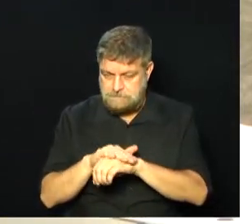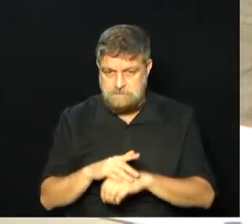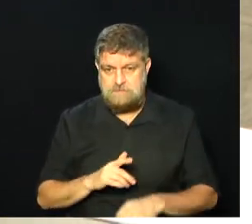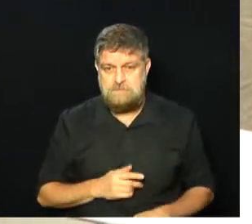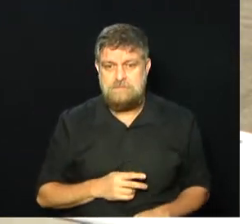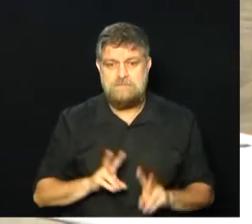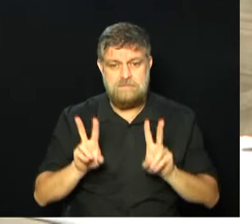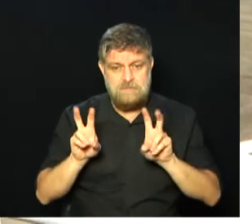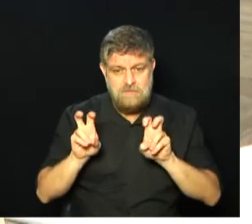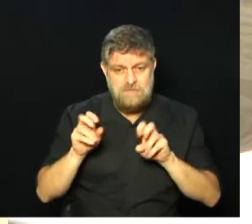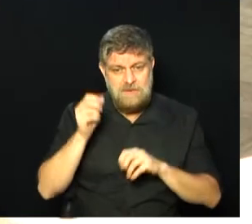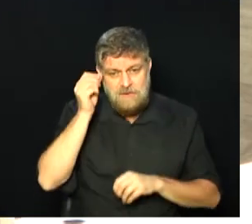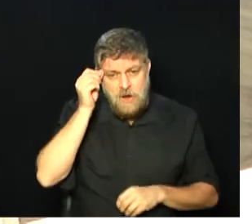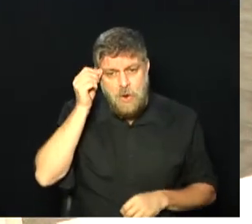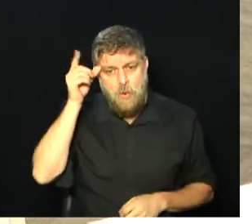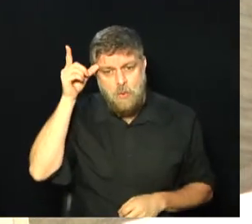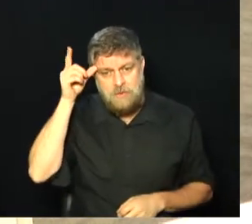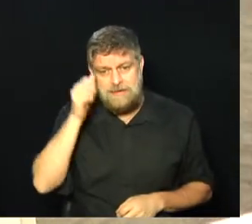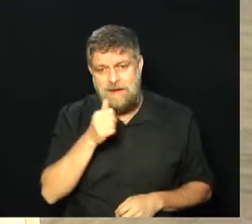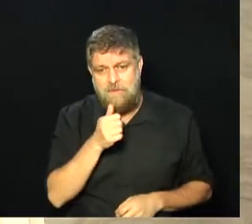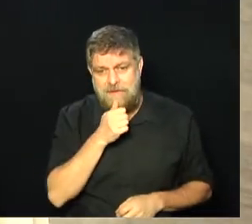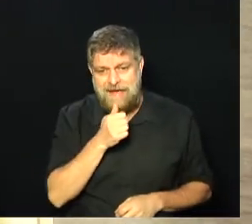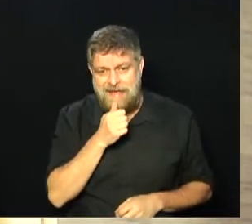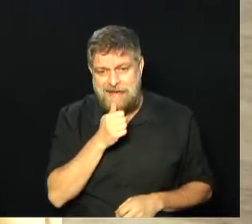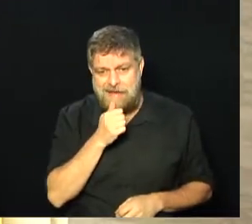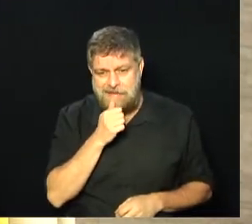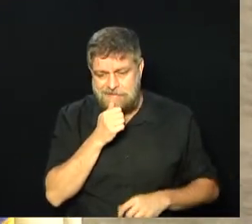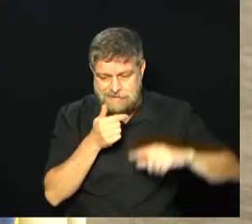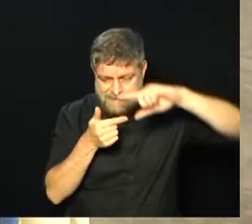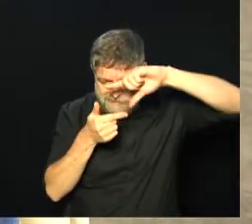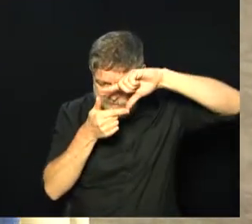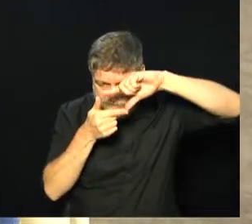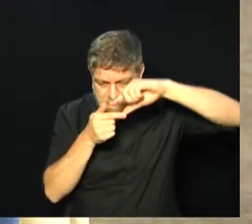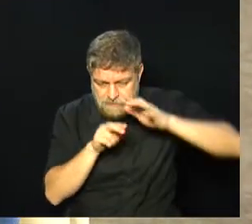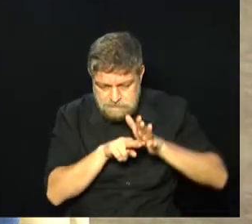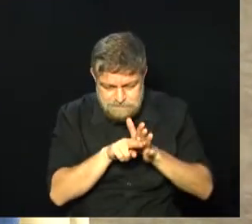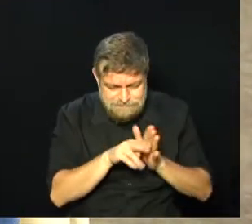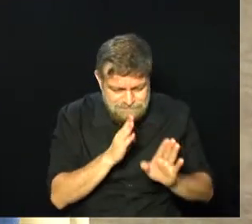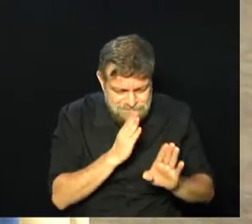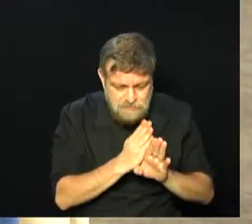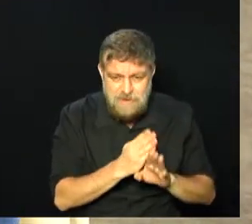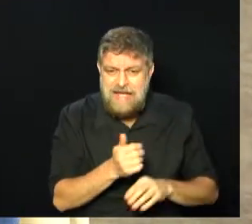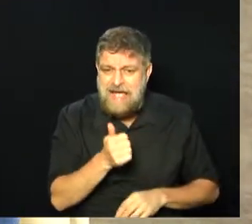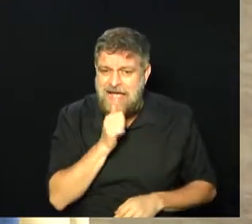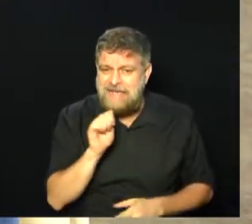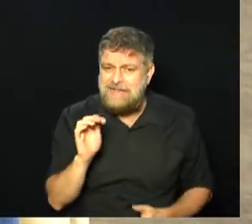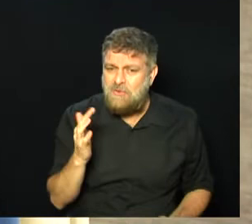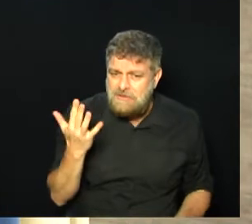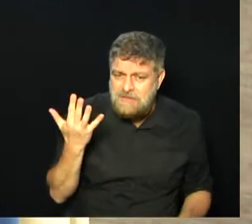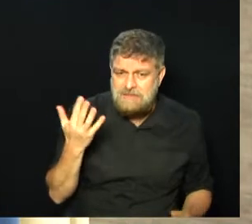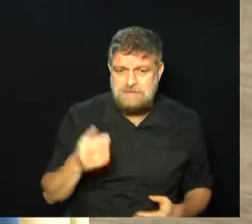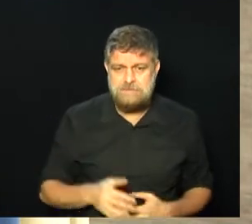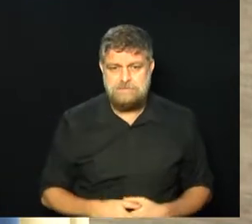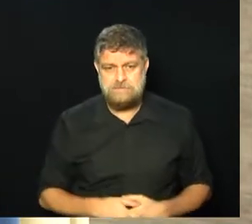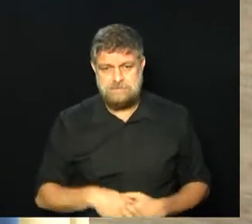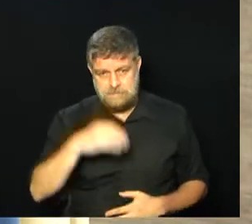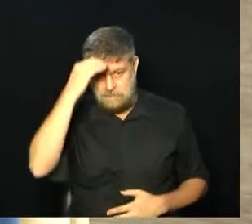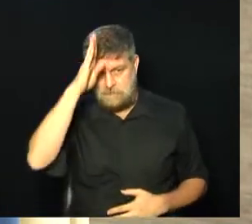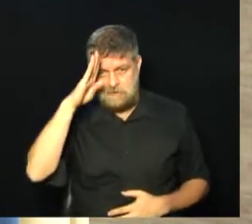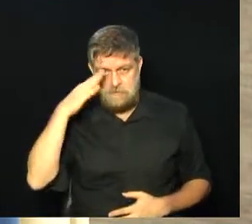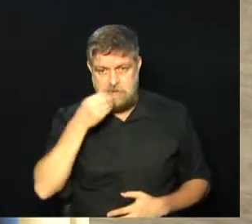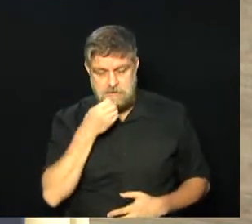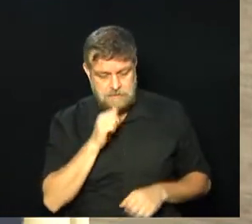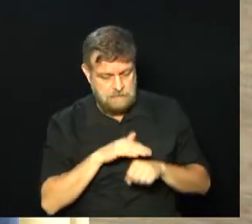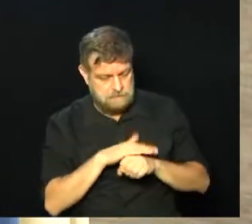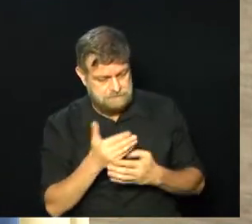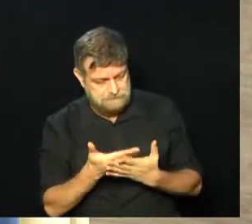sobre a questão cultural, que ainda dificulta muito o diagnóstico precoce. Por que isso ainda acontece? Mari, boa noite a